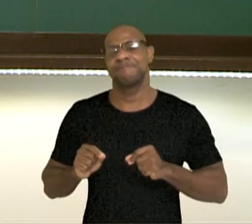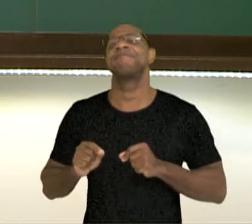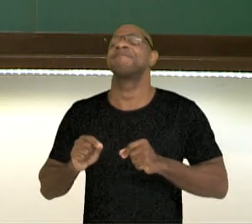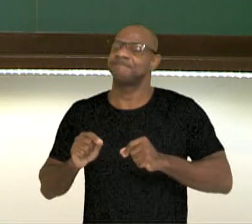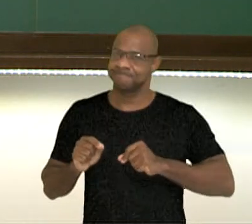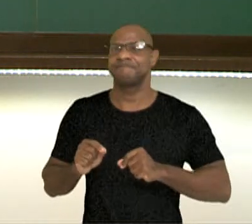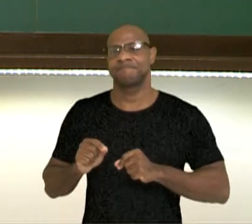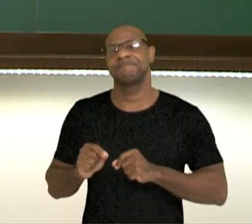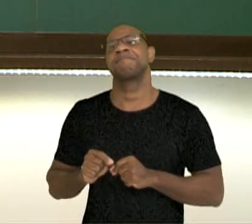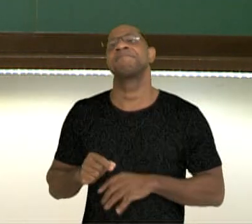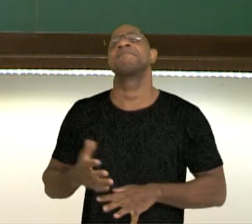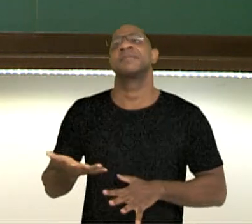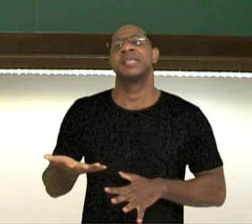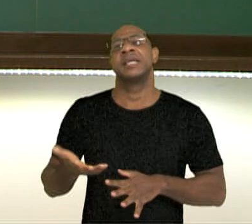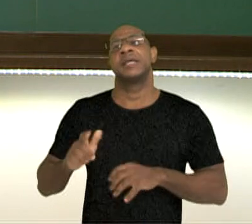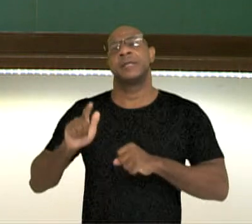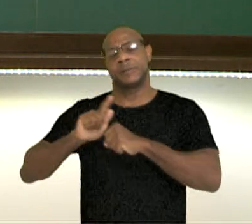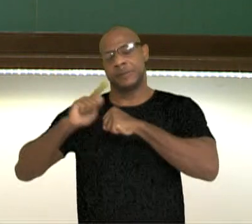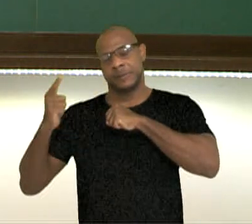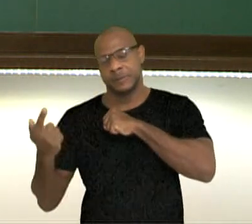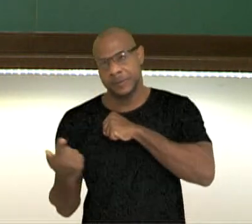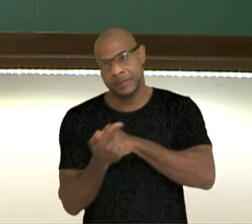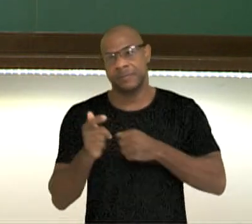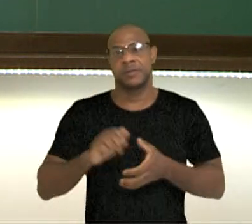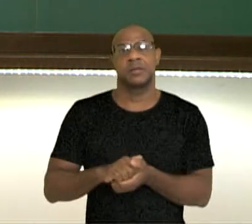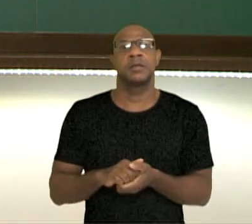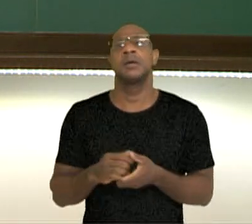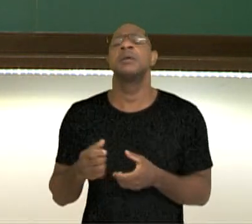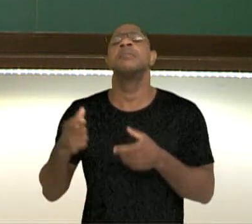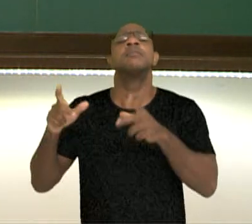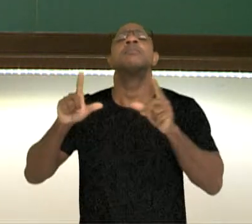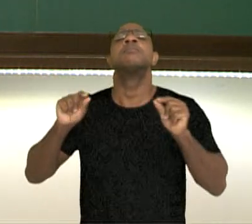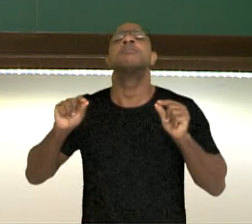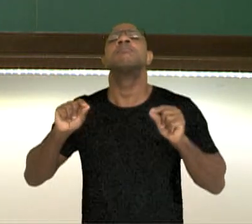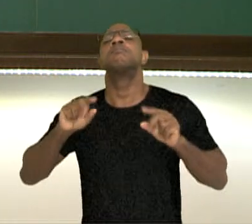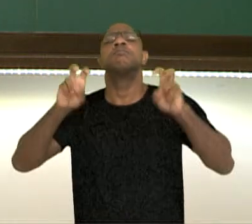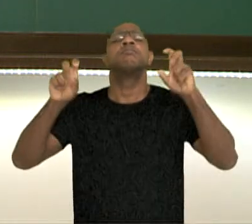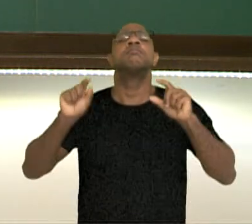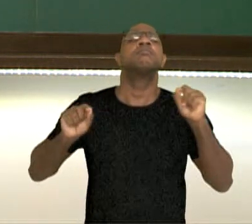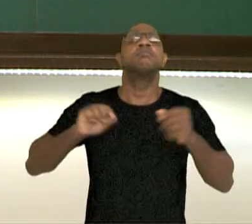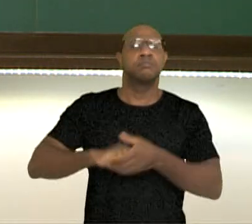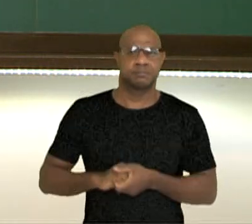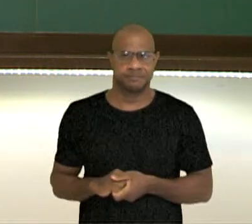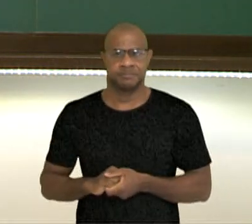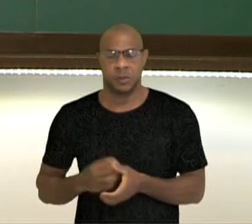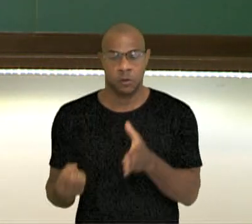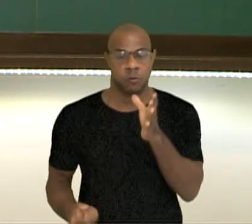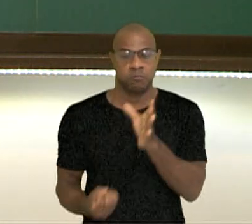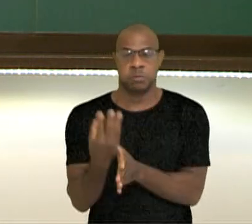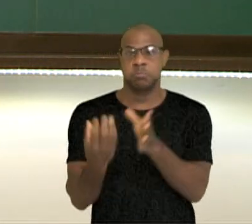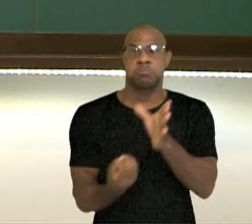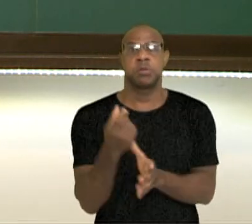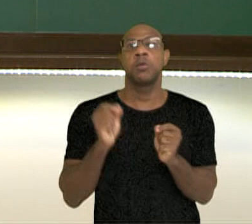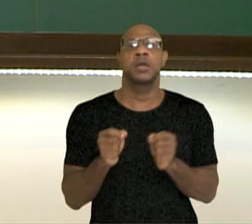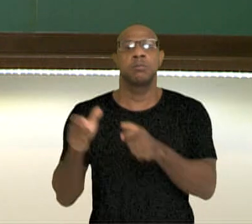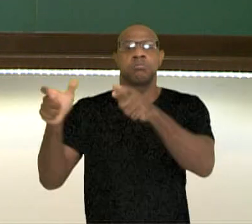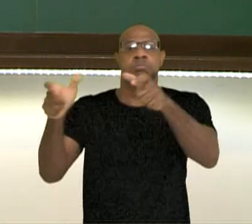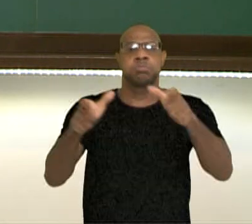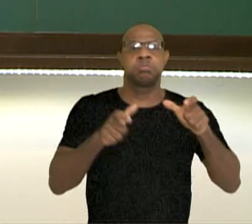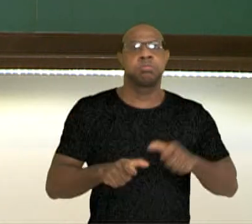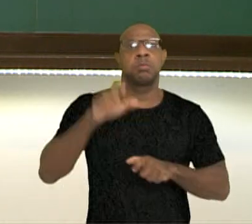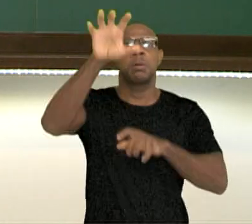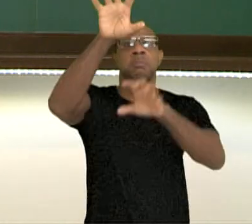sobre formação do território brasileiro, entender algumas características, algumas atividades